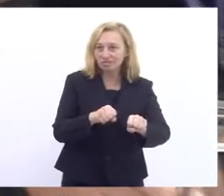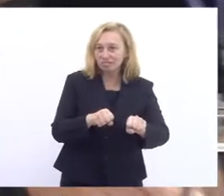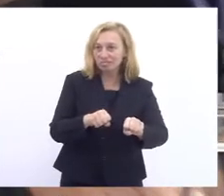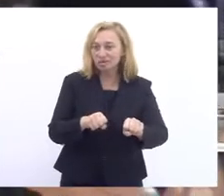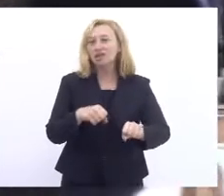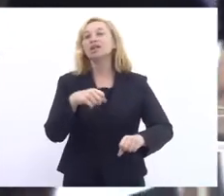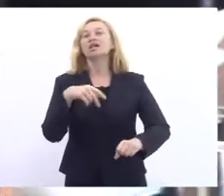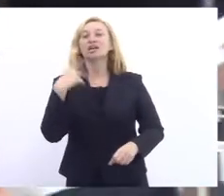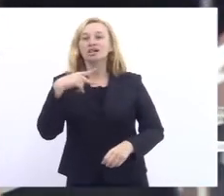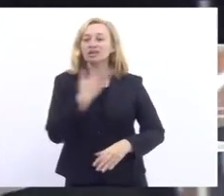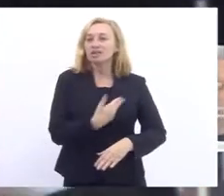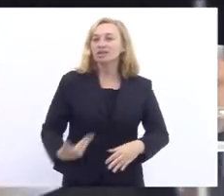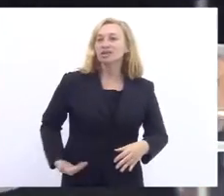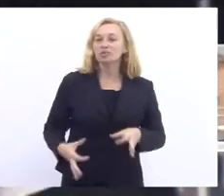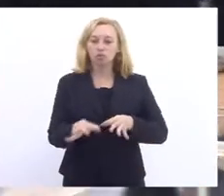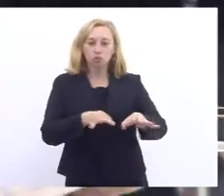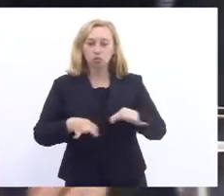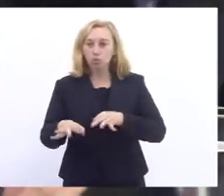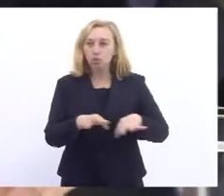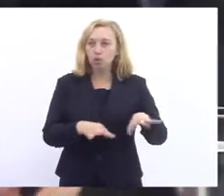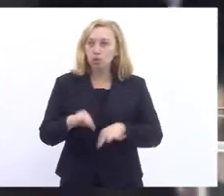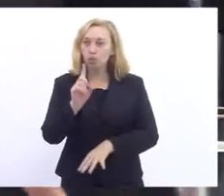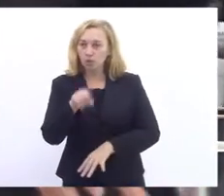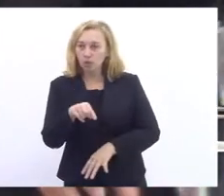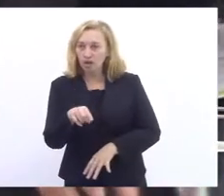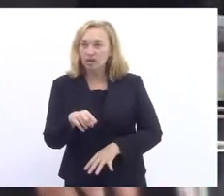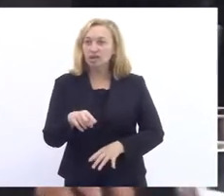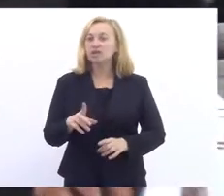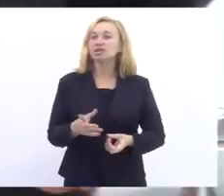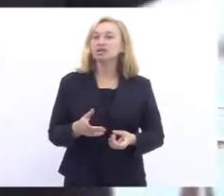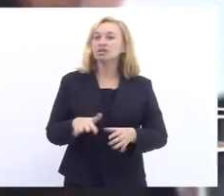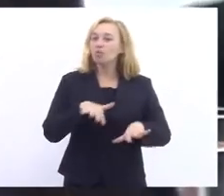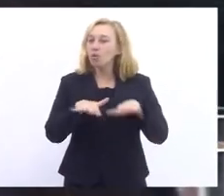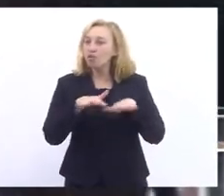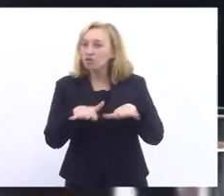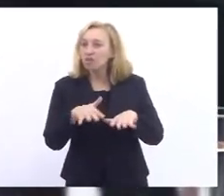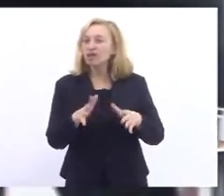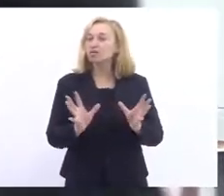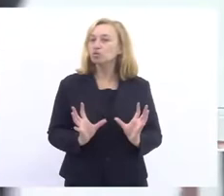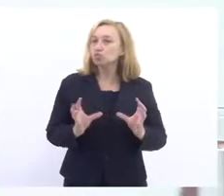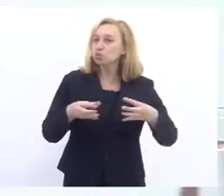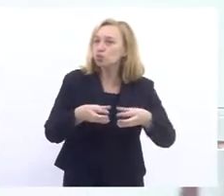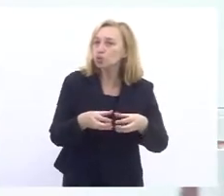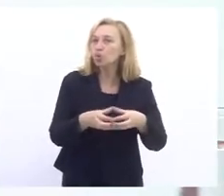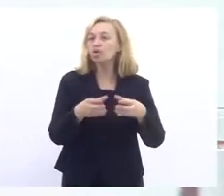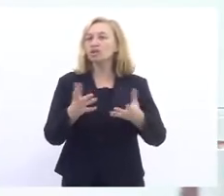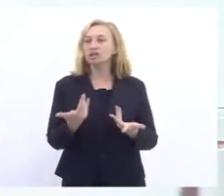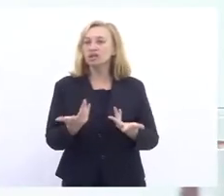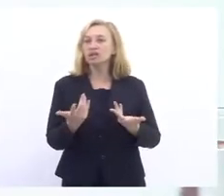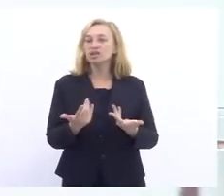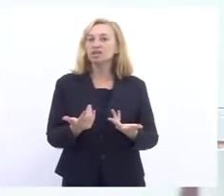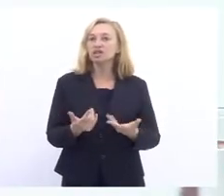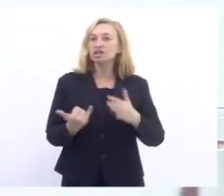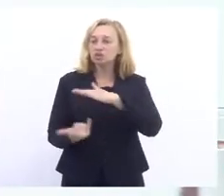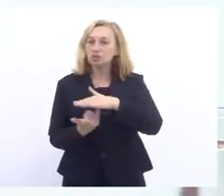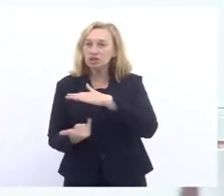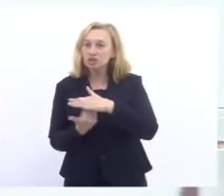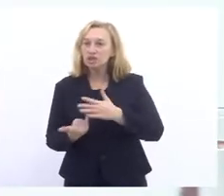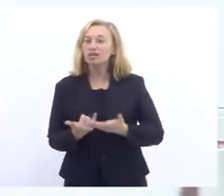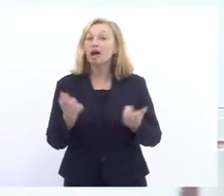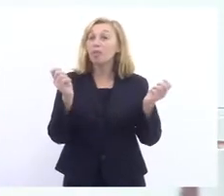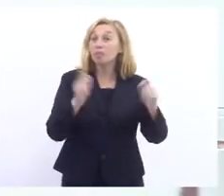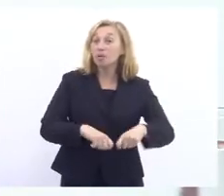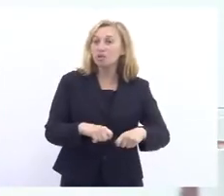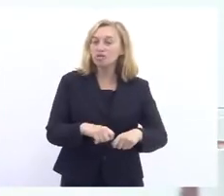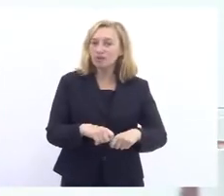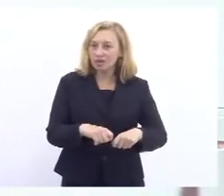quando a sociedade civil se organiza e drogarias em torno de movimentos e coletivos de entidades e instituições a